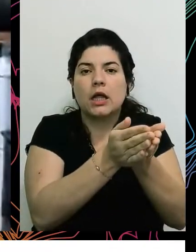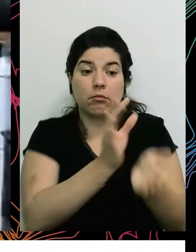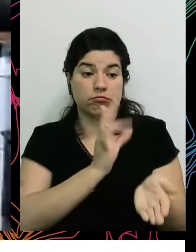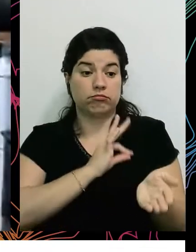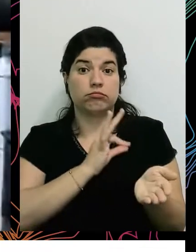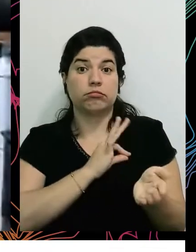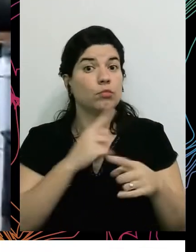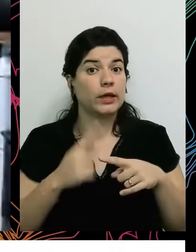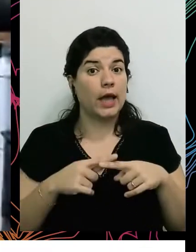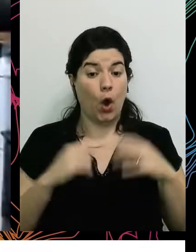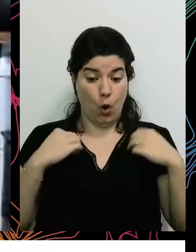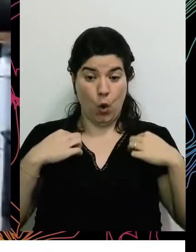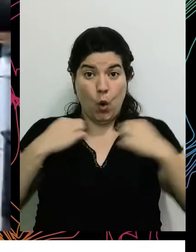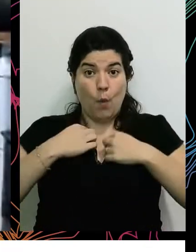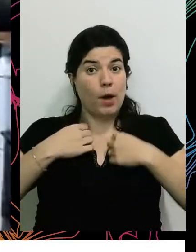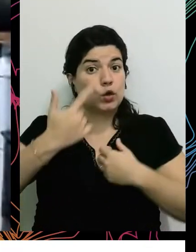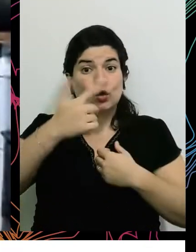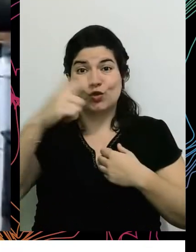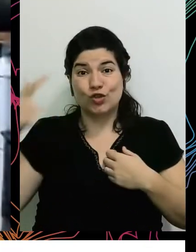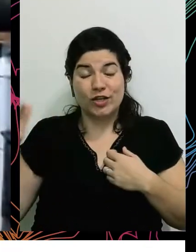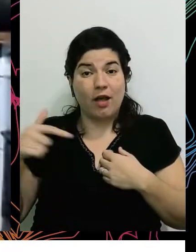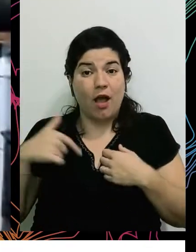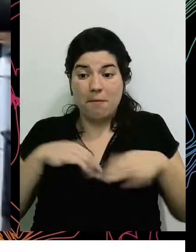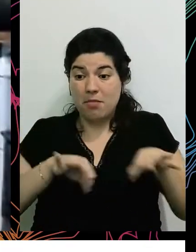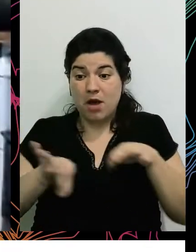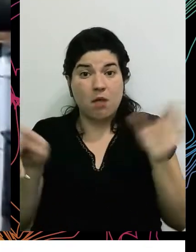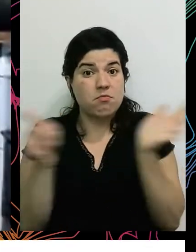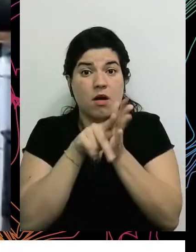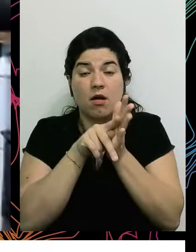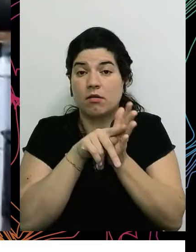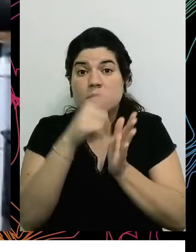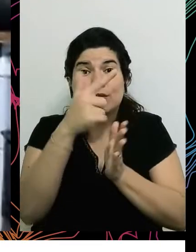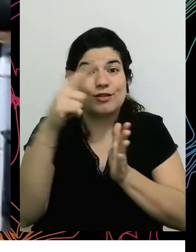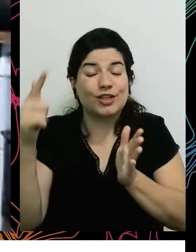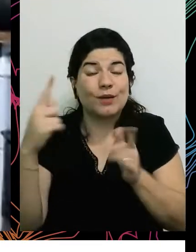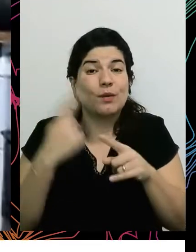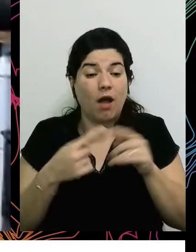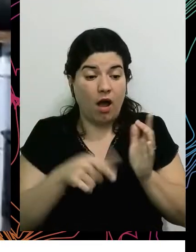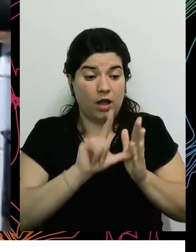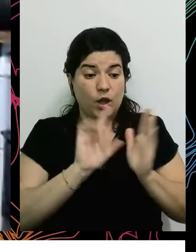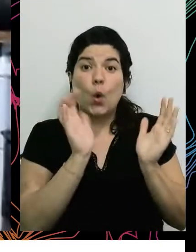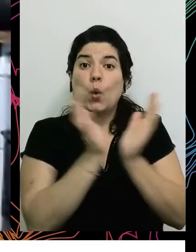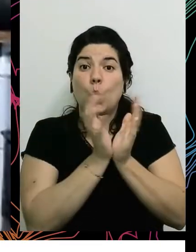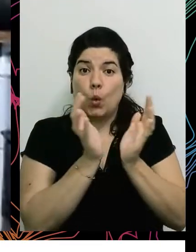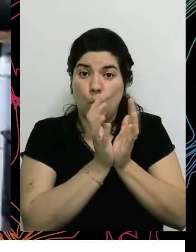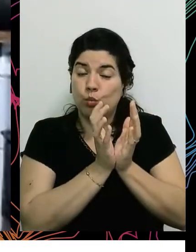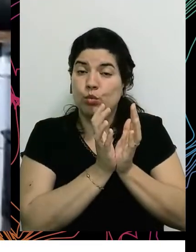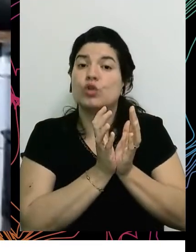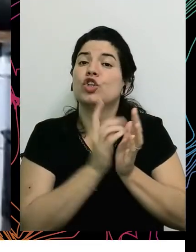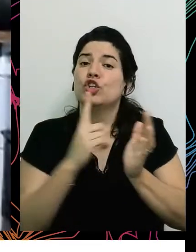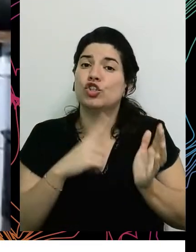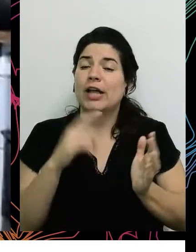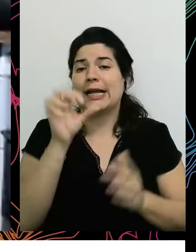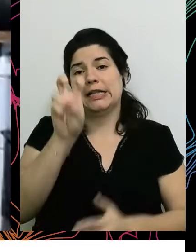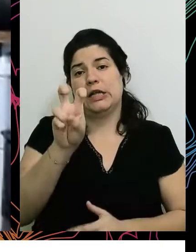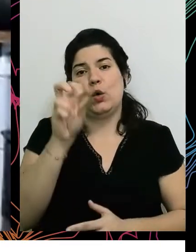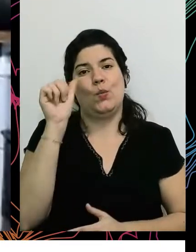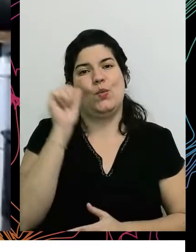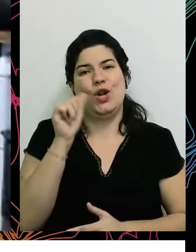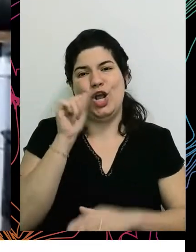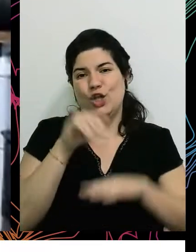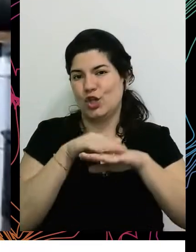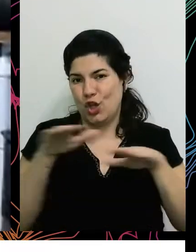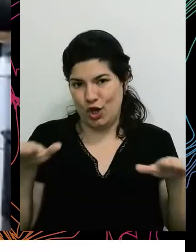estavam preparados para isso, porque a turma anterior à minha, que tinha sido a primeira turma, tinham entrado 5 meninas,